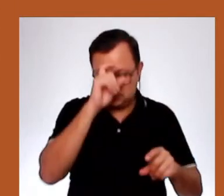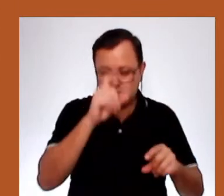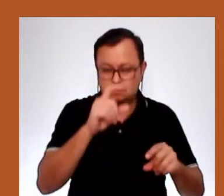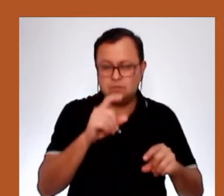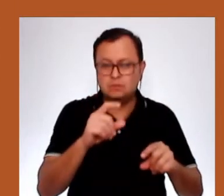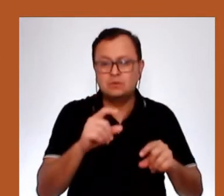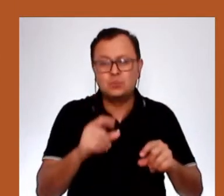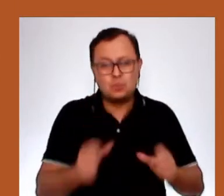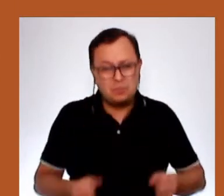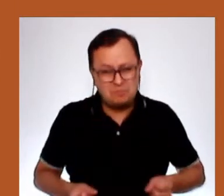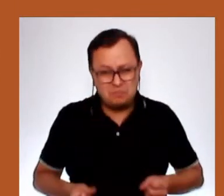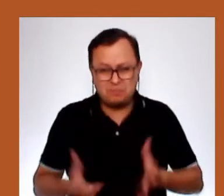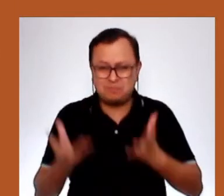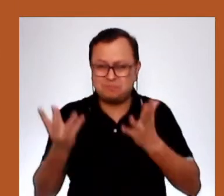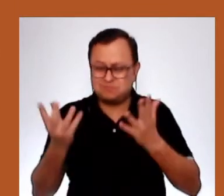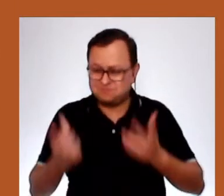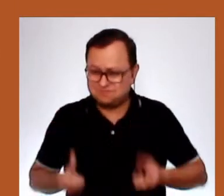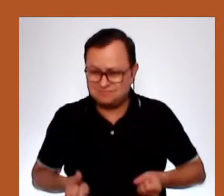Mas